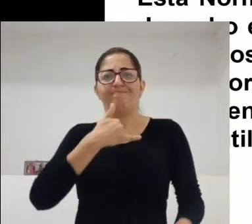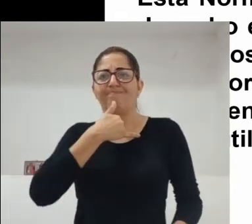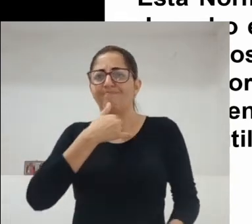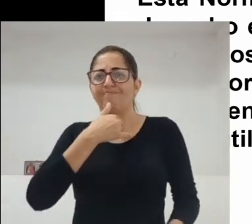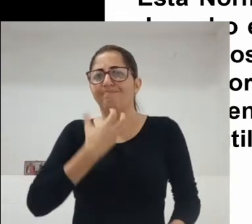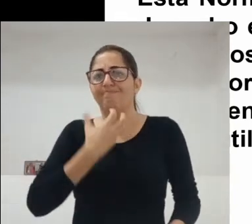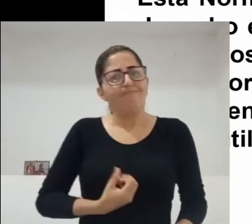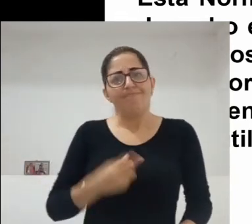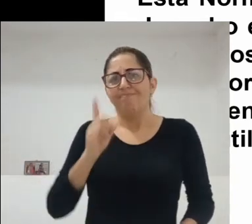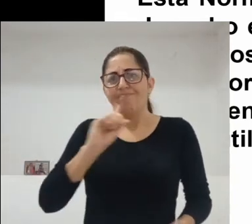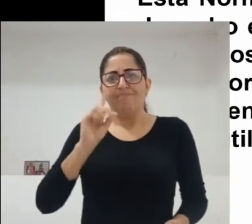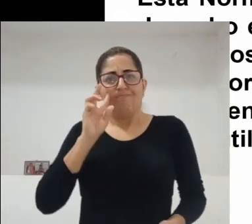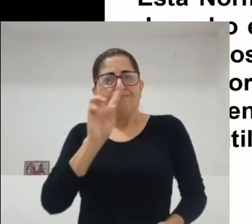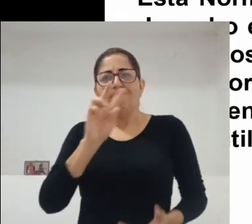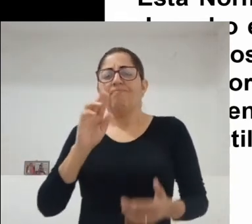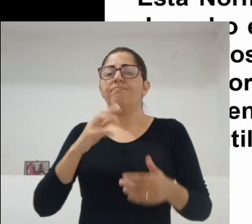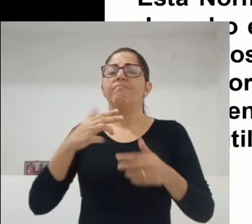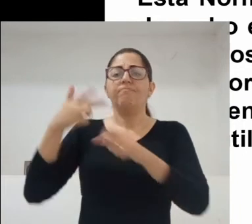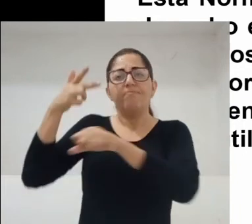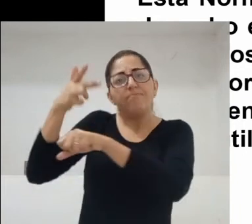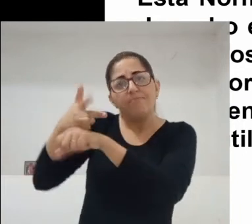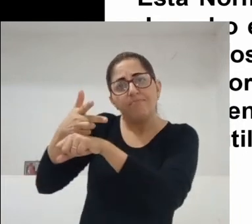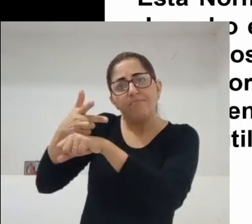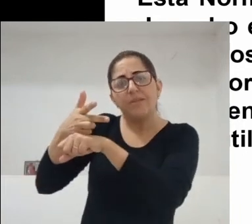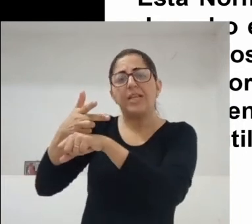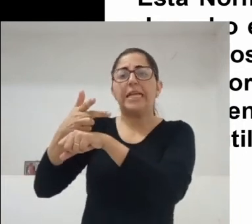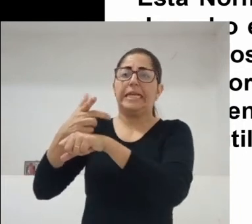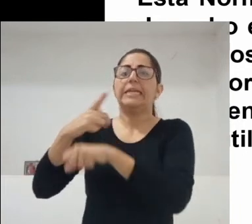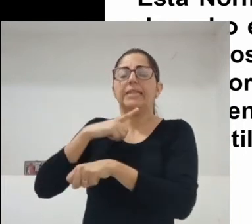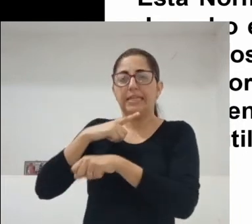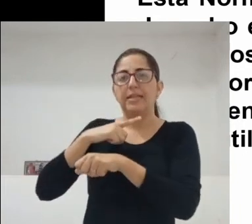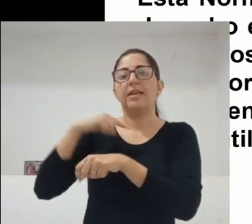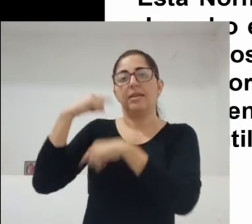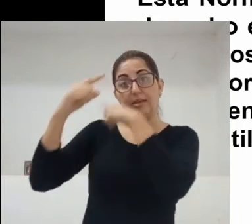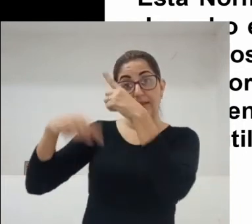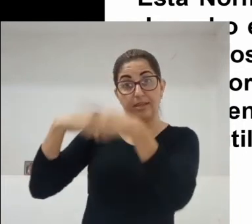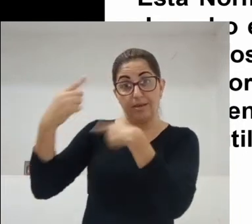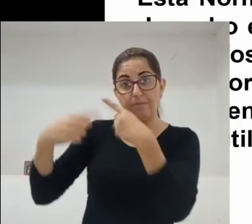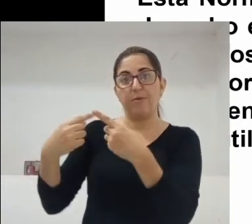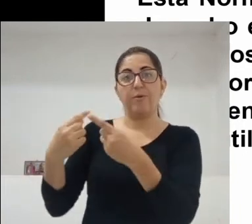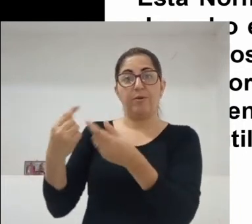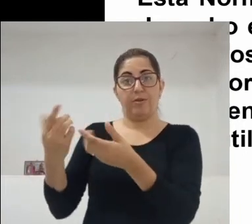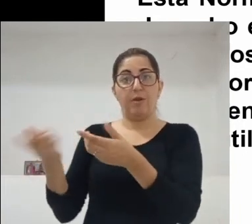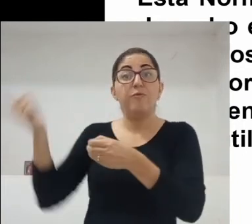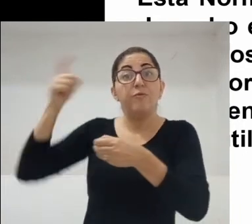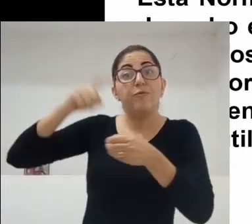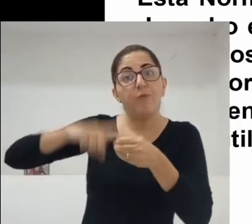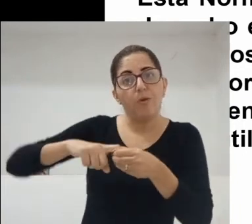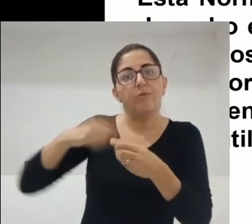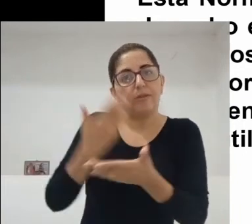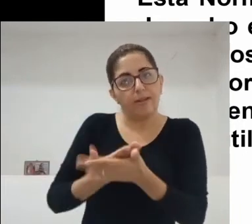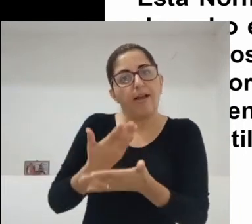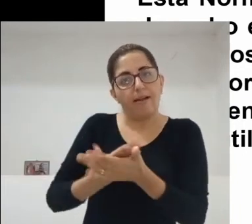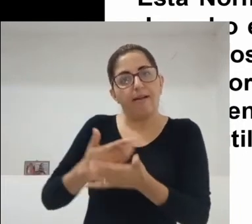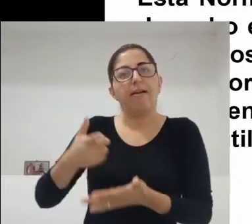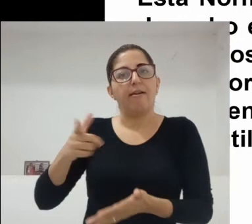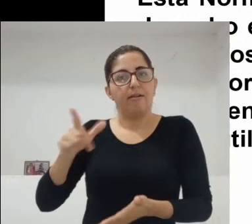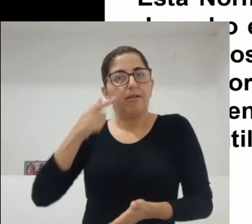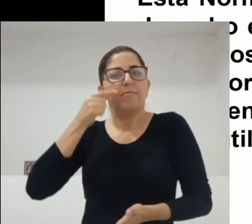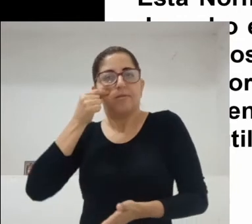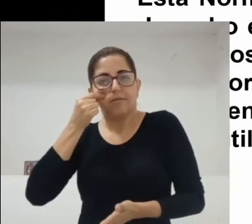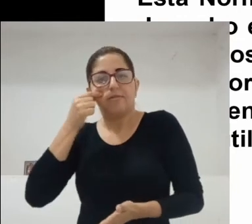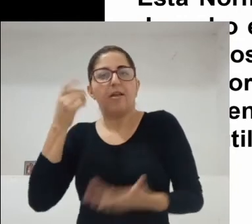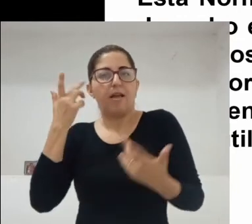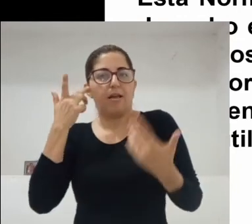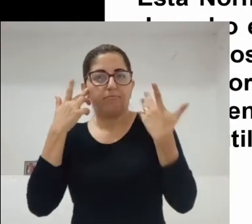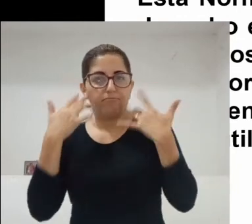cópias, que infelizmente a gente não vai conseguir ver em videoaula, né? A gente vai precisar de transferir, mudar essa aula para a gente